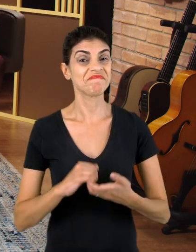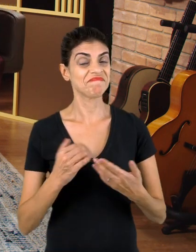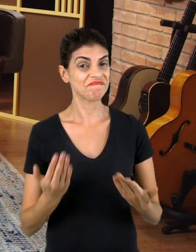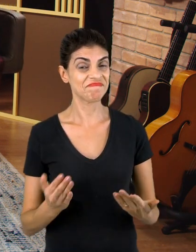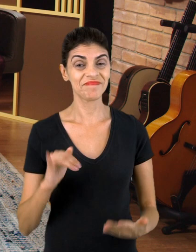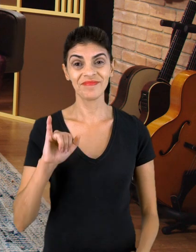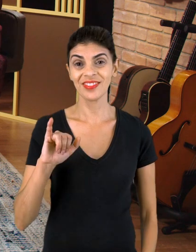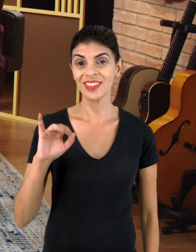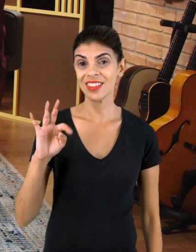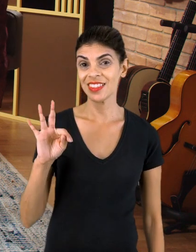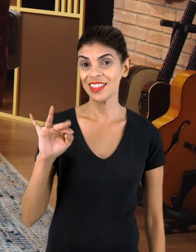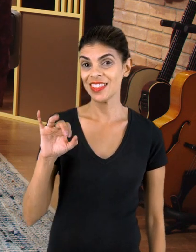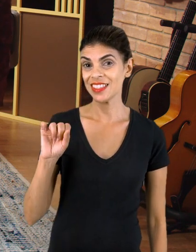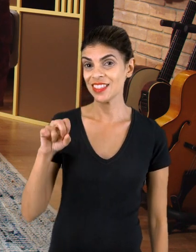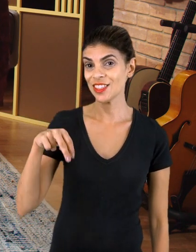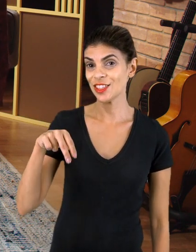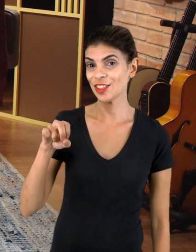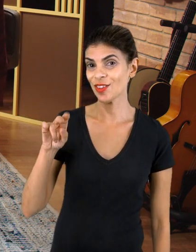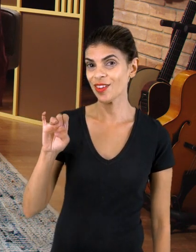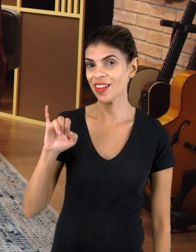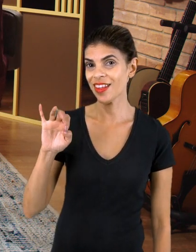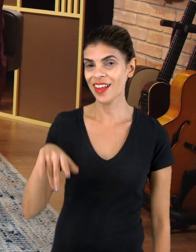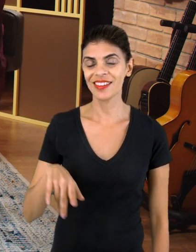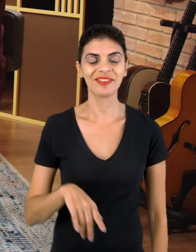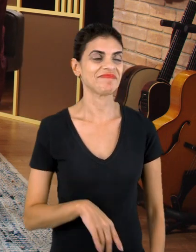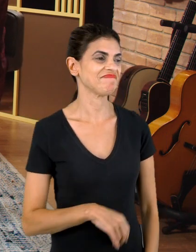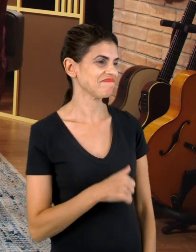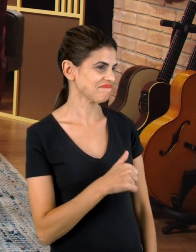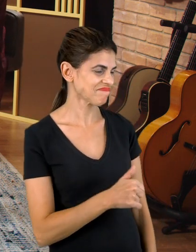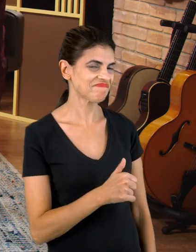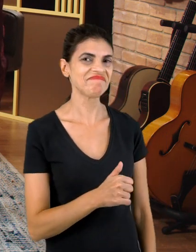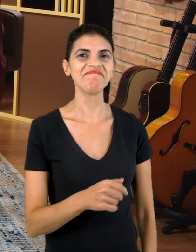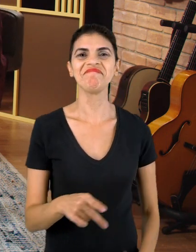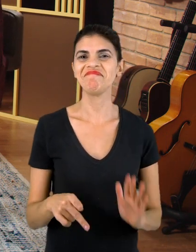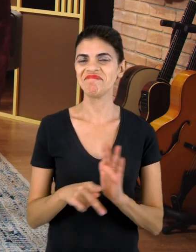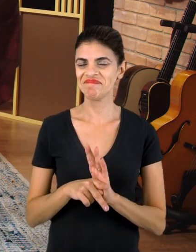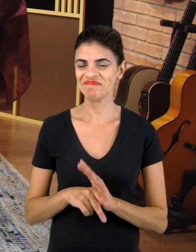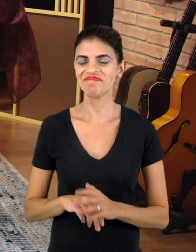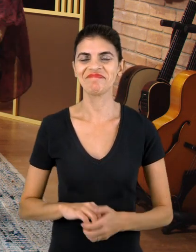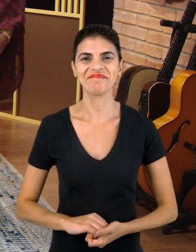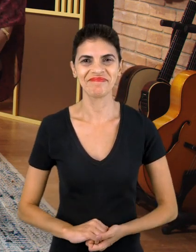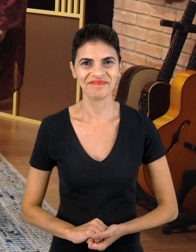It's not the end. It's not the end. Da, da, da, da. This is the end. This is the end.